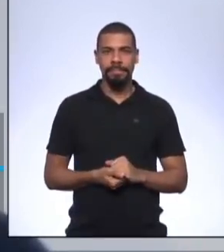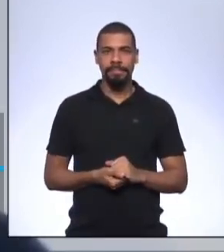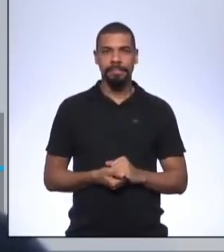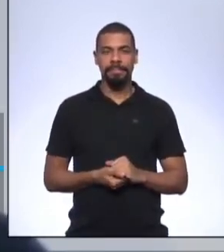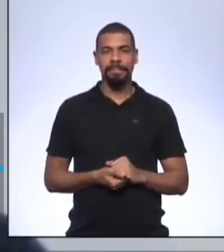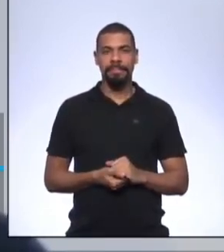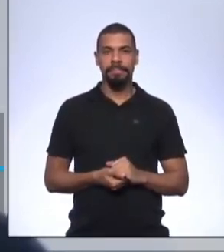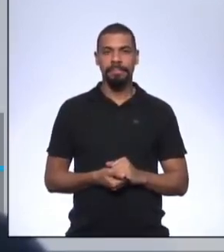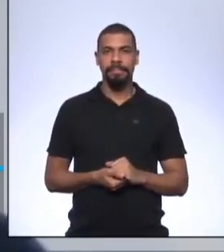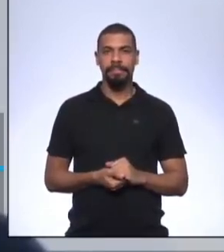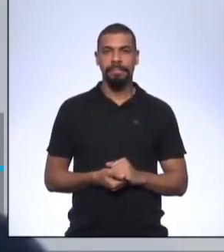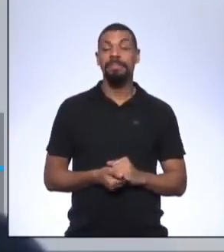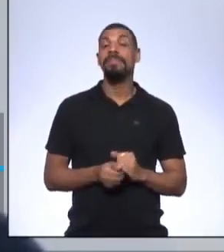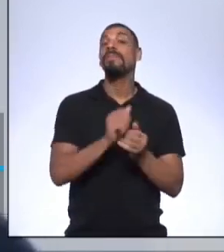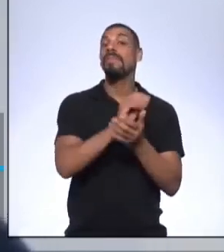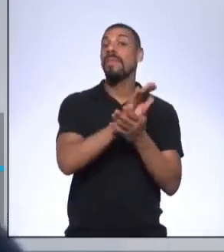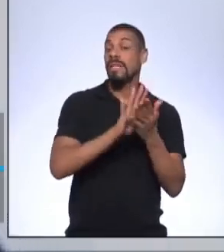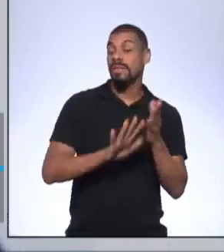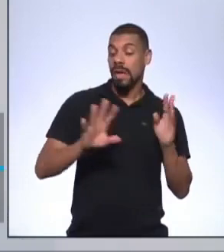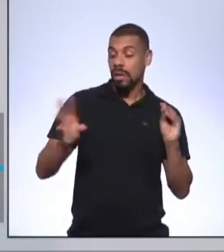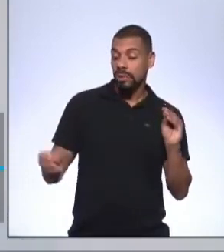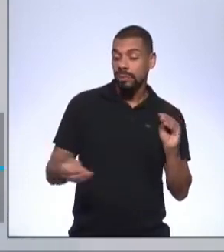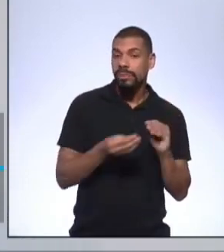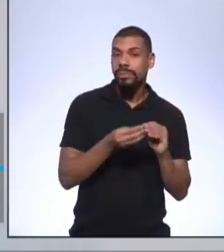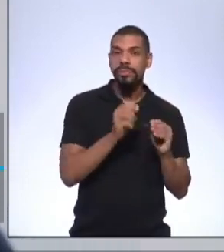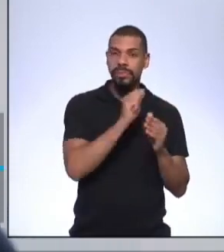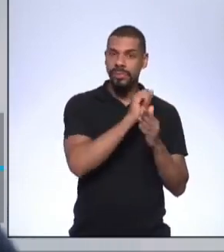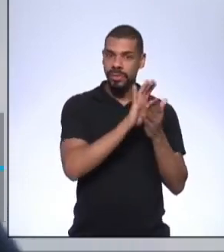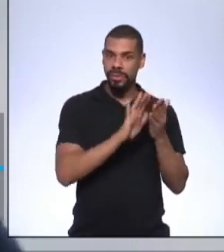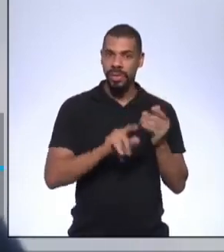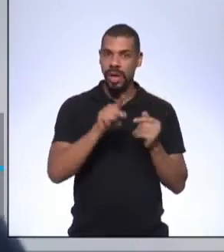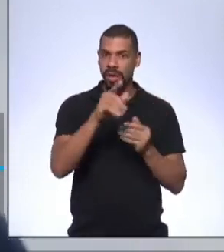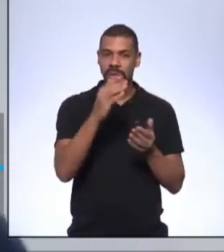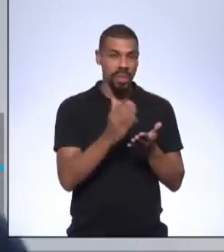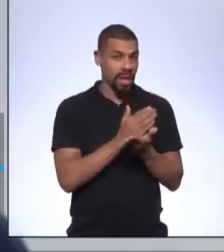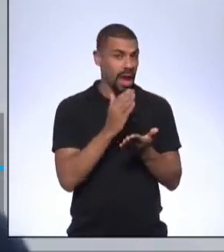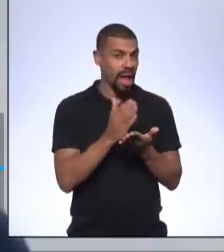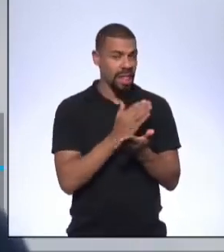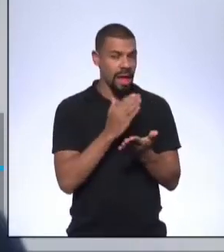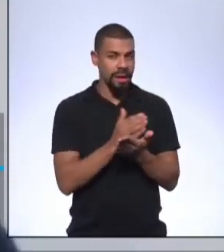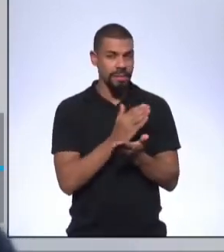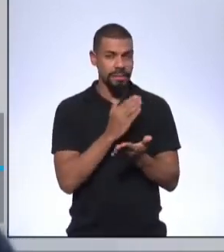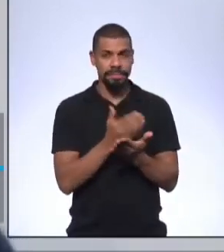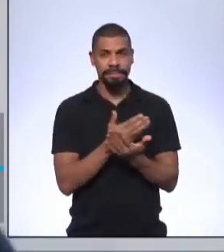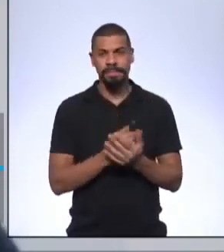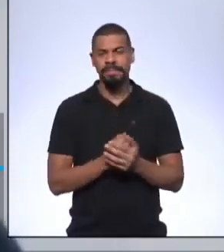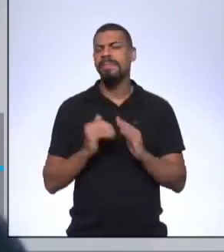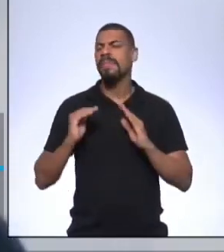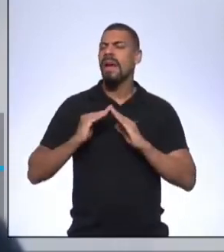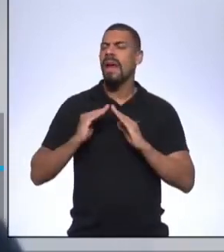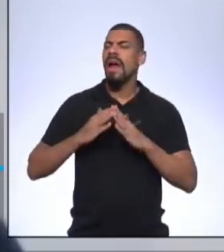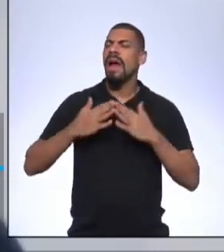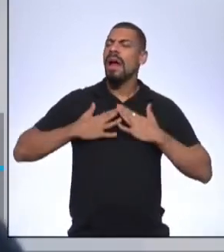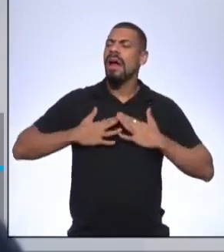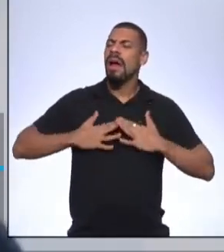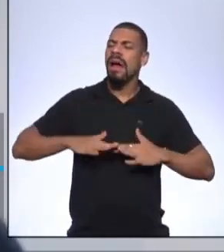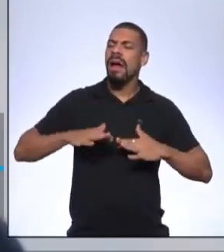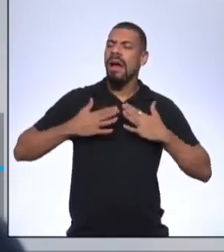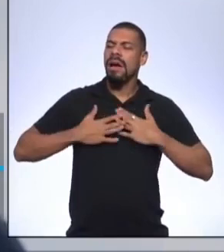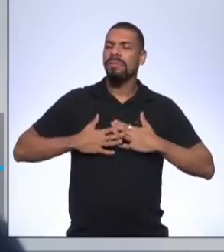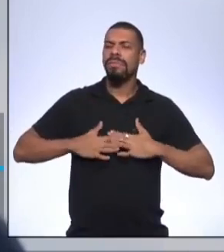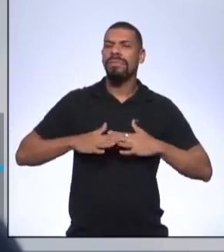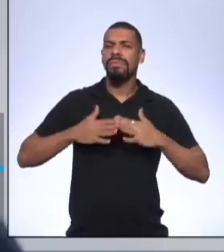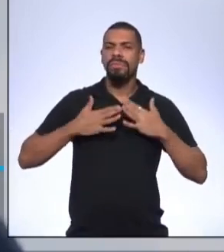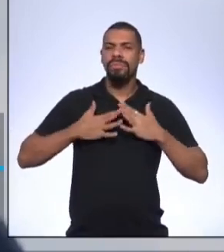Então, olha só, atividade complementar, essa daí vocês vão fazer no caderno, em casa, com toda a